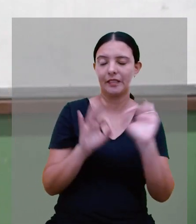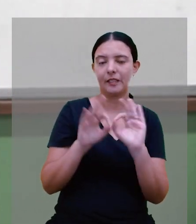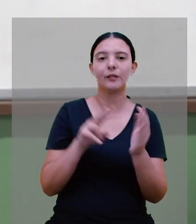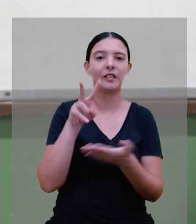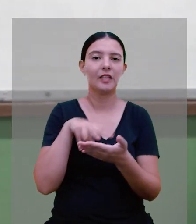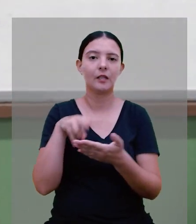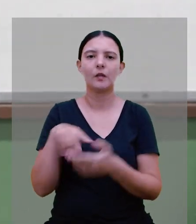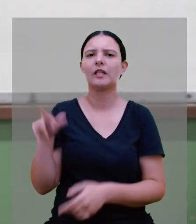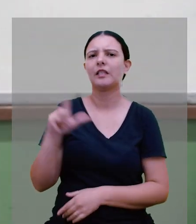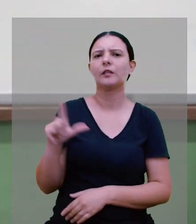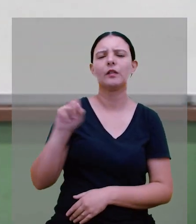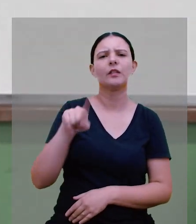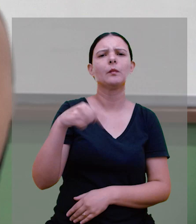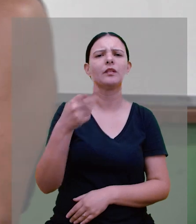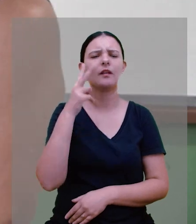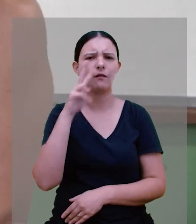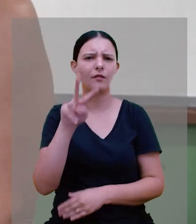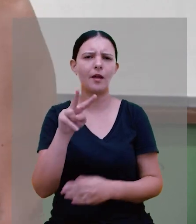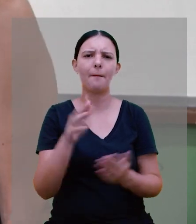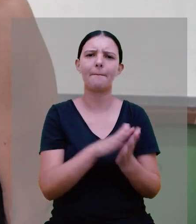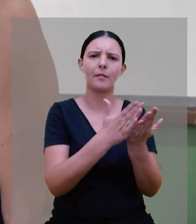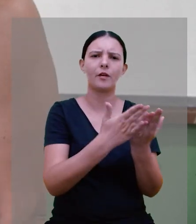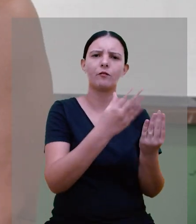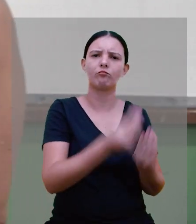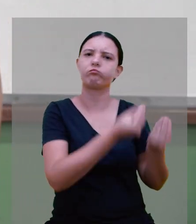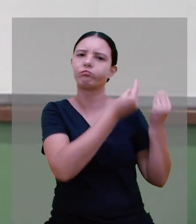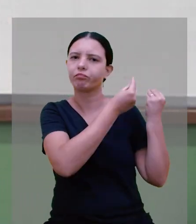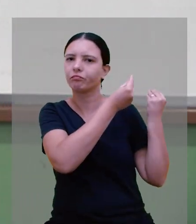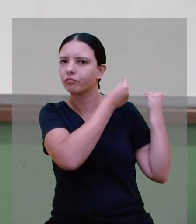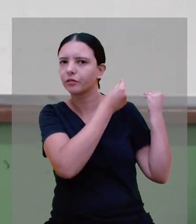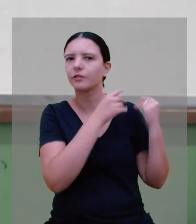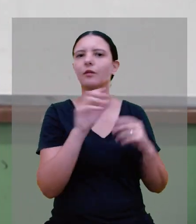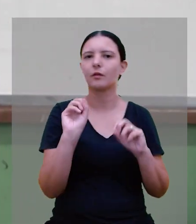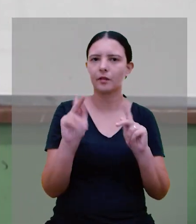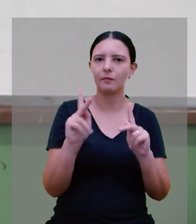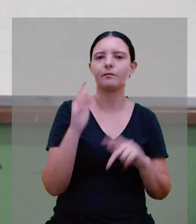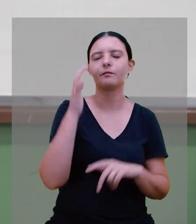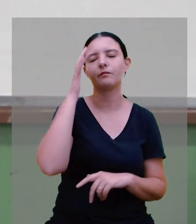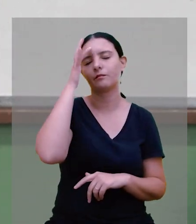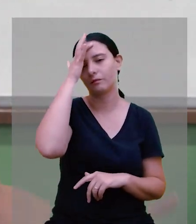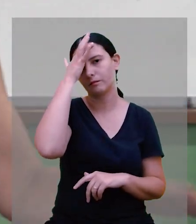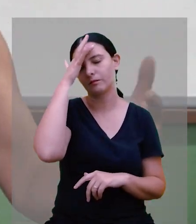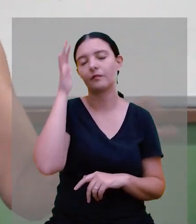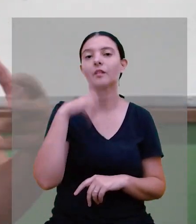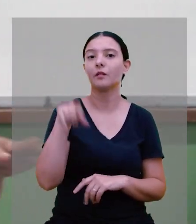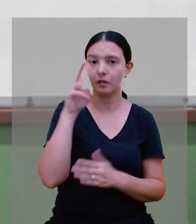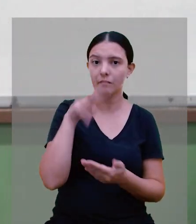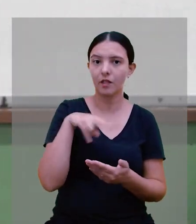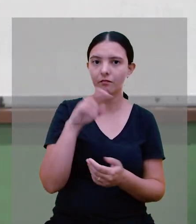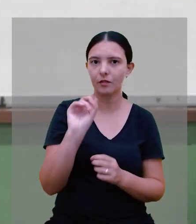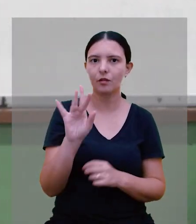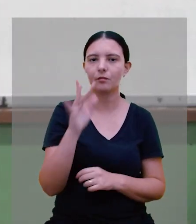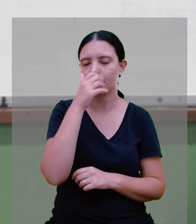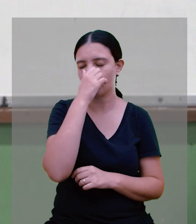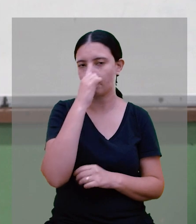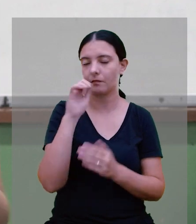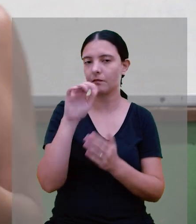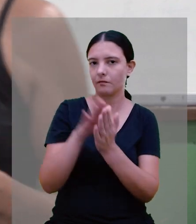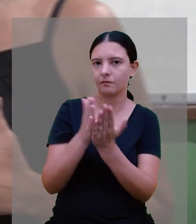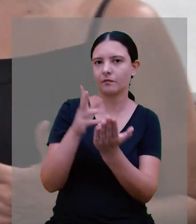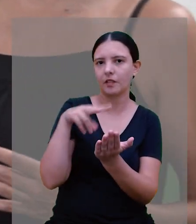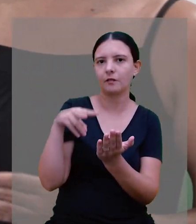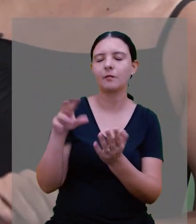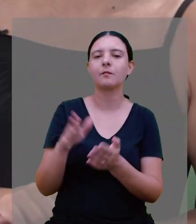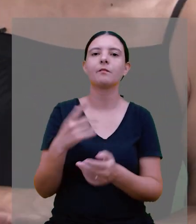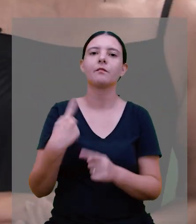literatura. Vocês podem pegar, gente, olhar e passar para os outros colegas olharem os livros, tá? Para vocês darem uma olhada aí só nos livros e tal, né? Que eu